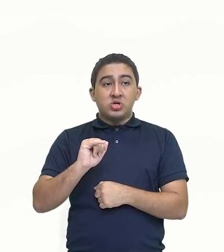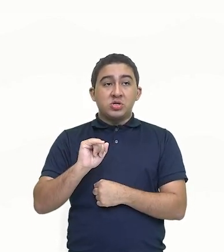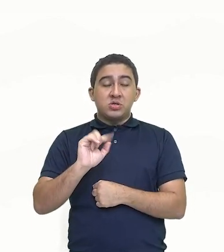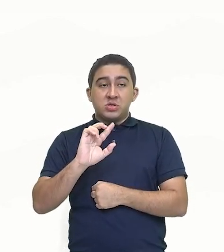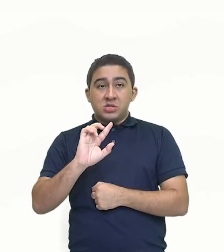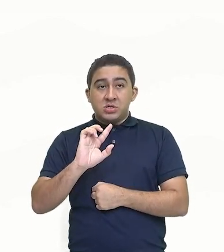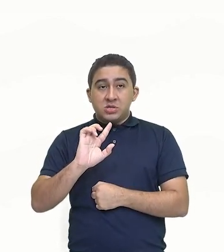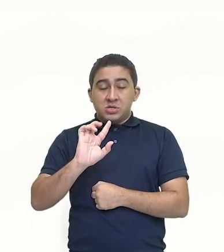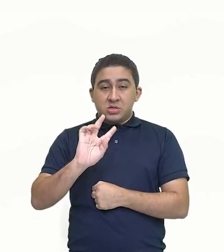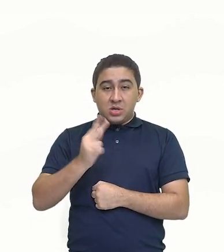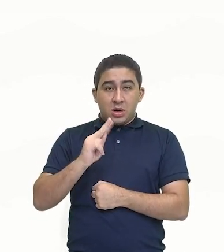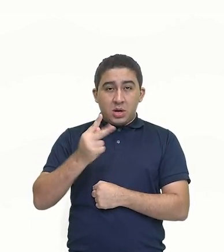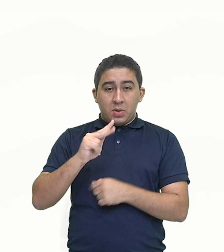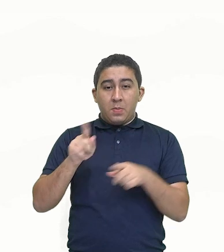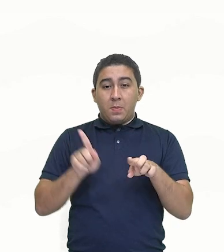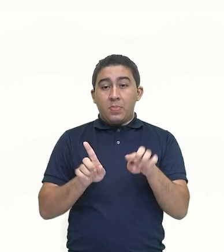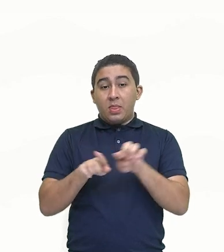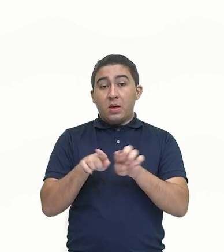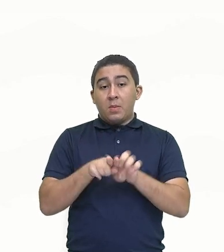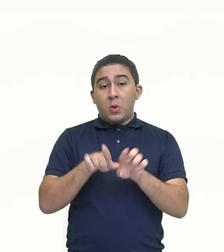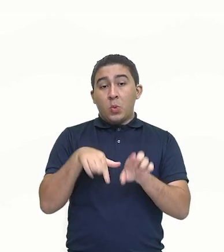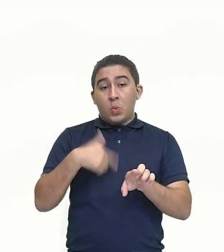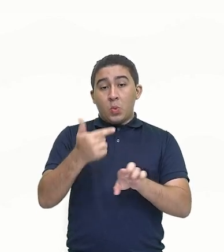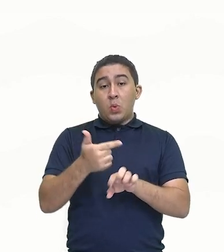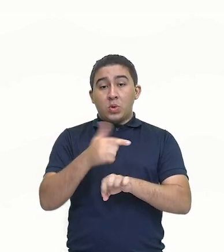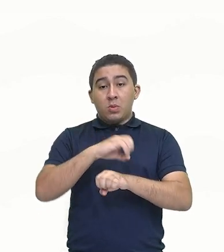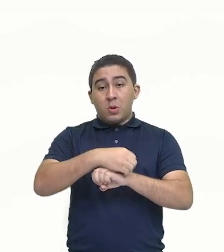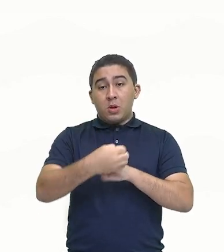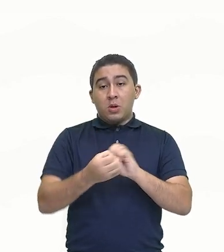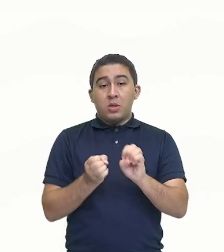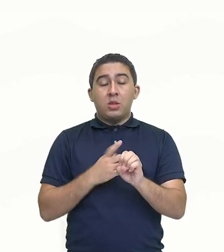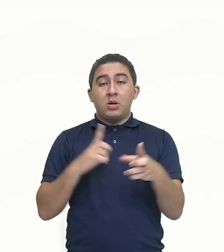que vão fazer parte daquela cadeia da fotofosforilação.